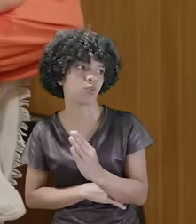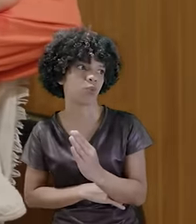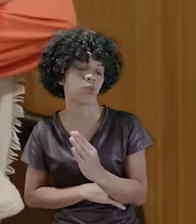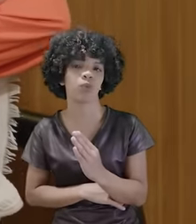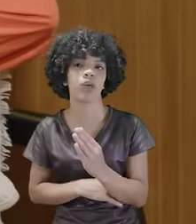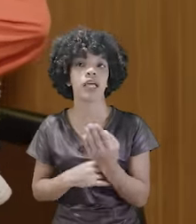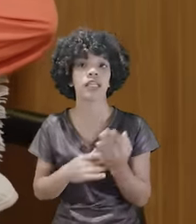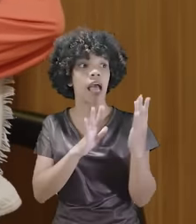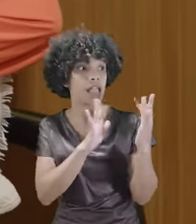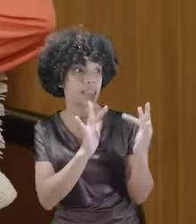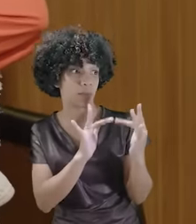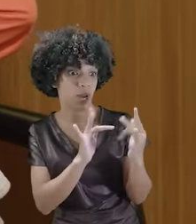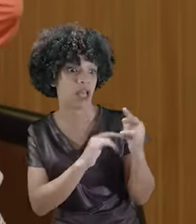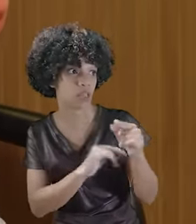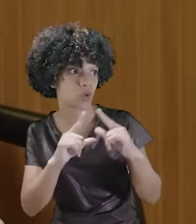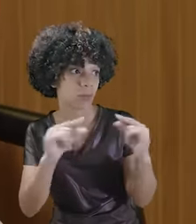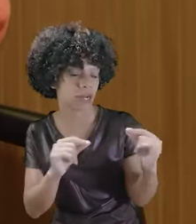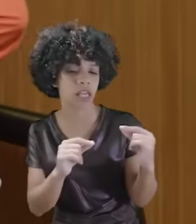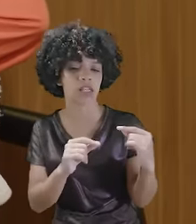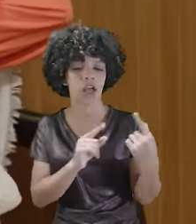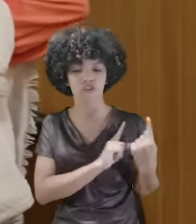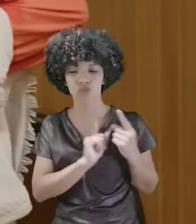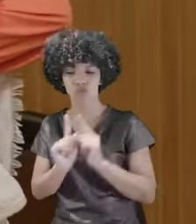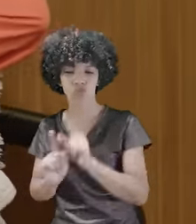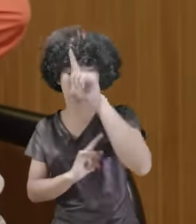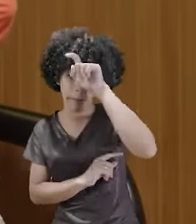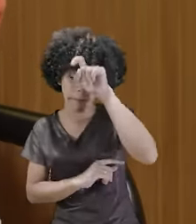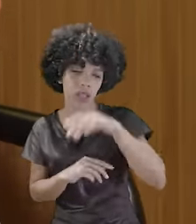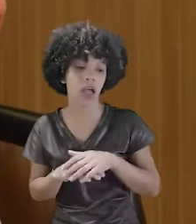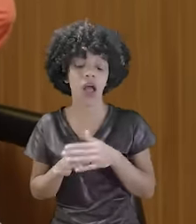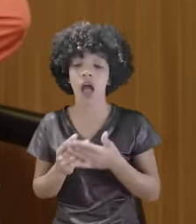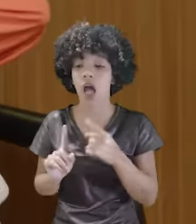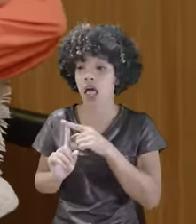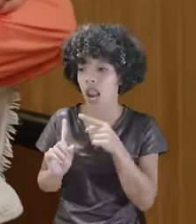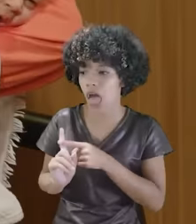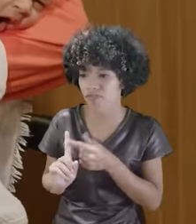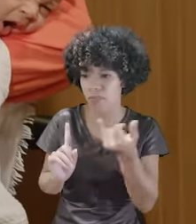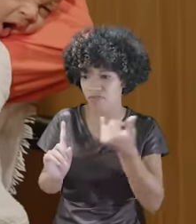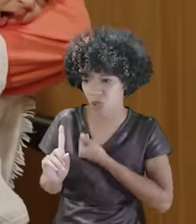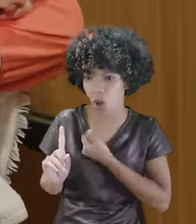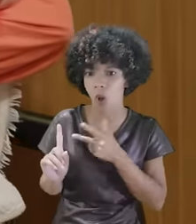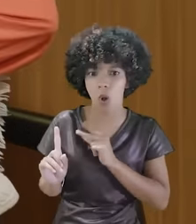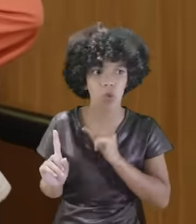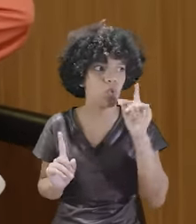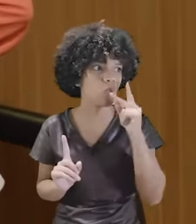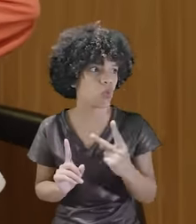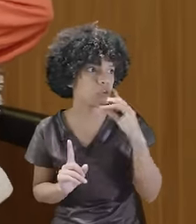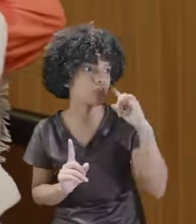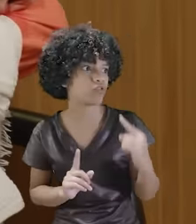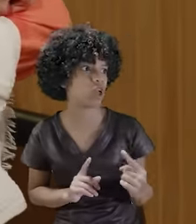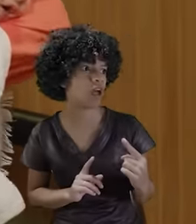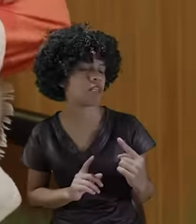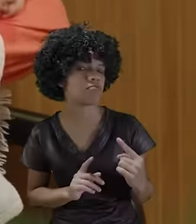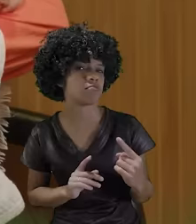e namorada dele me levou no hospital aí eles falou que tava grávida passando mal fiquei 12 dias durante